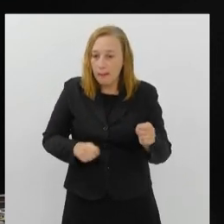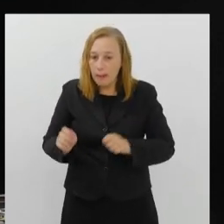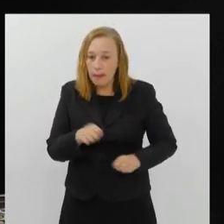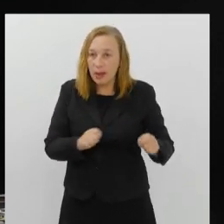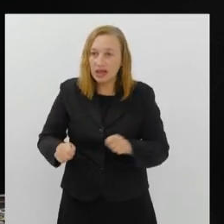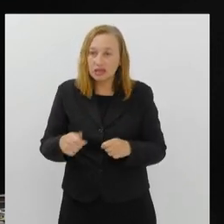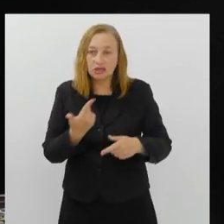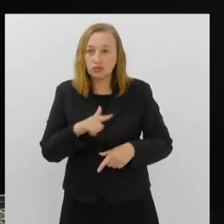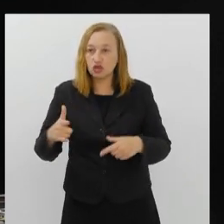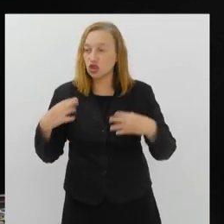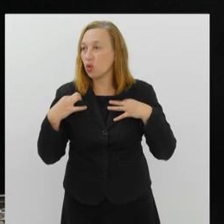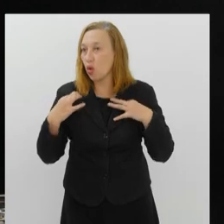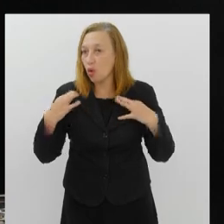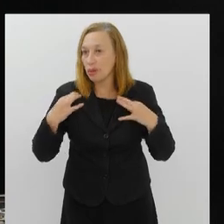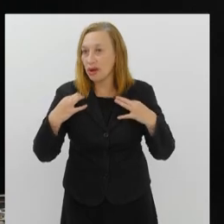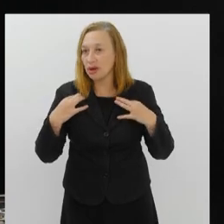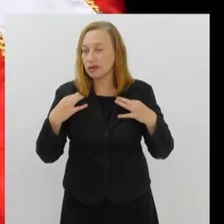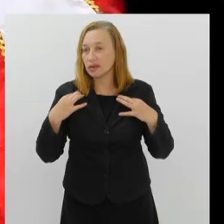chapéu de bateria.